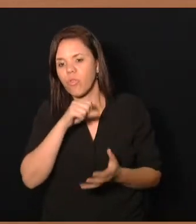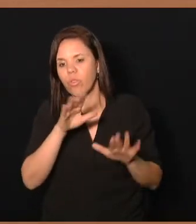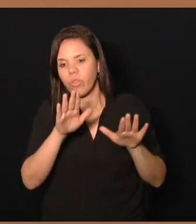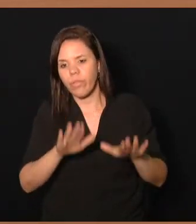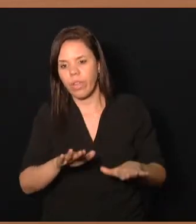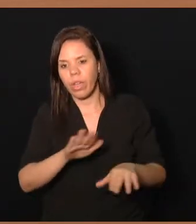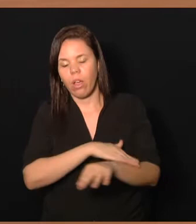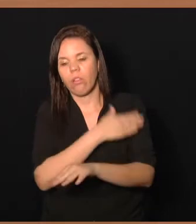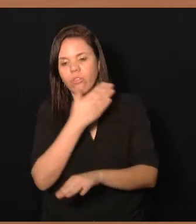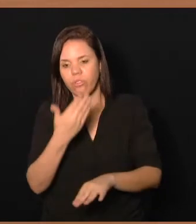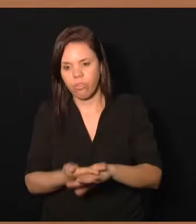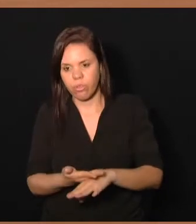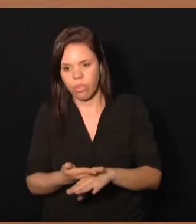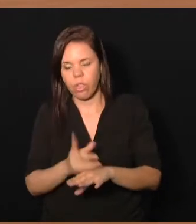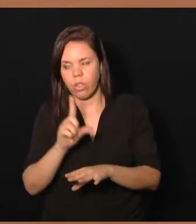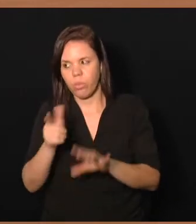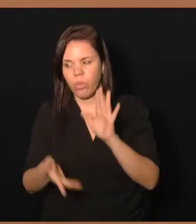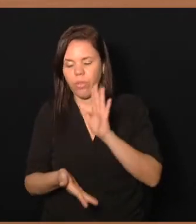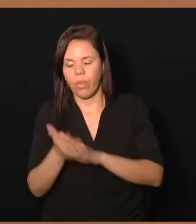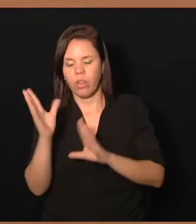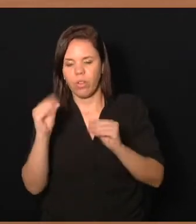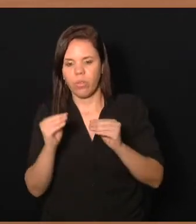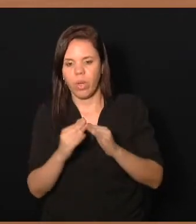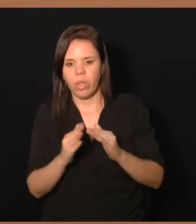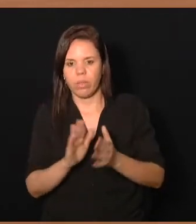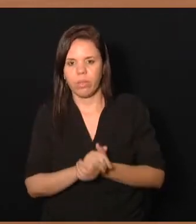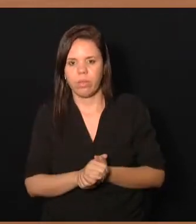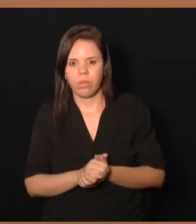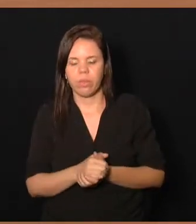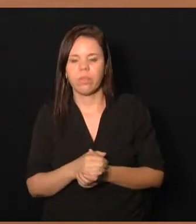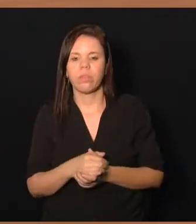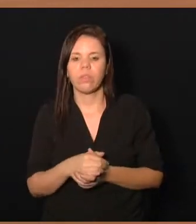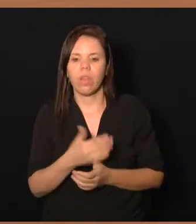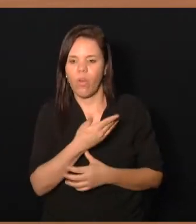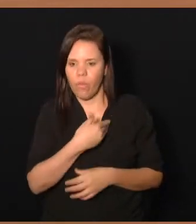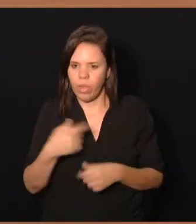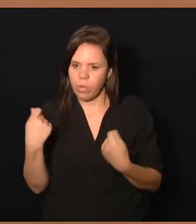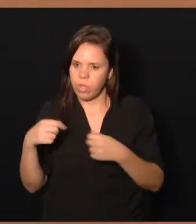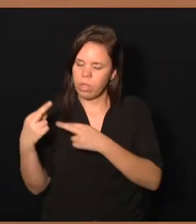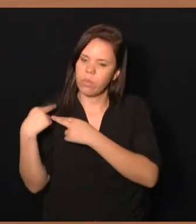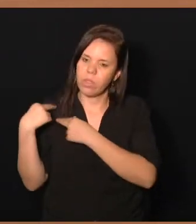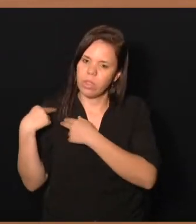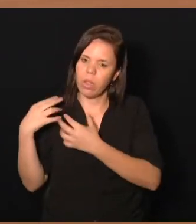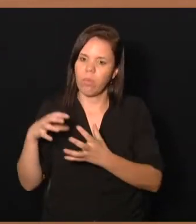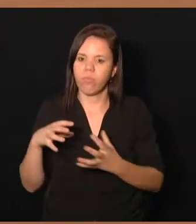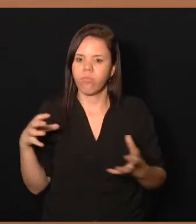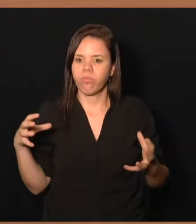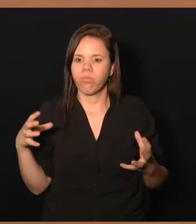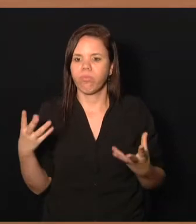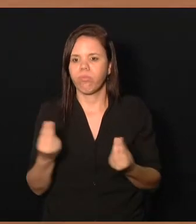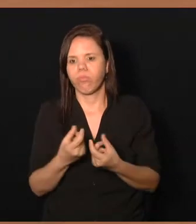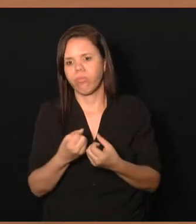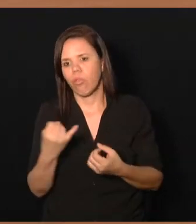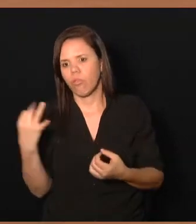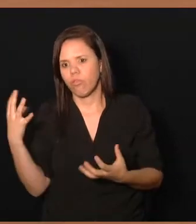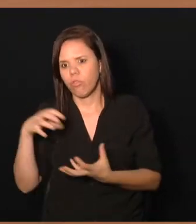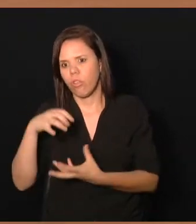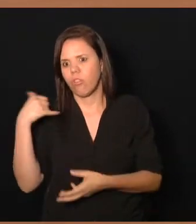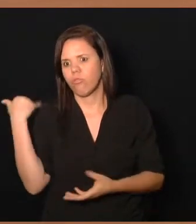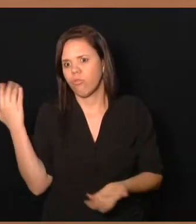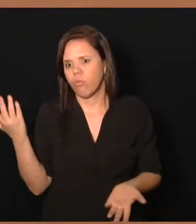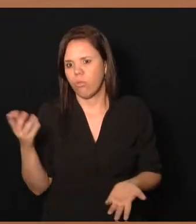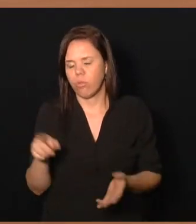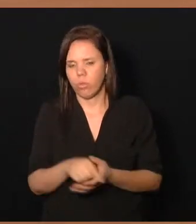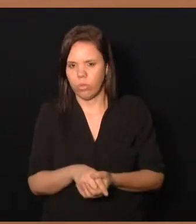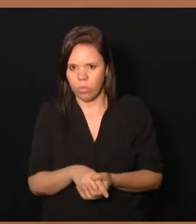ser responsabilizado pela nossa classe de idoso, que hoje está crescendo muito no país.